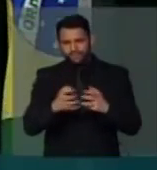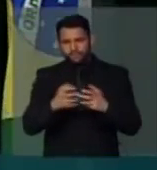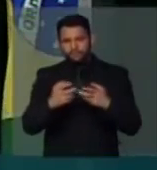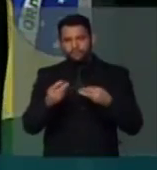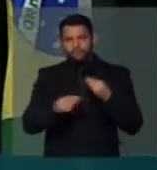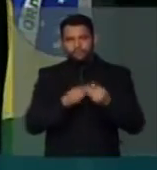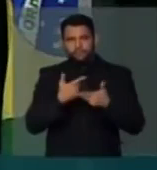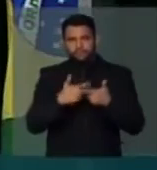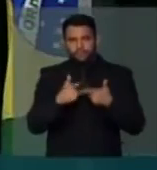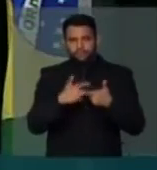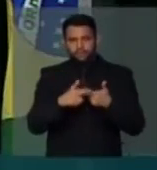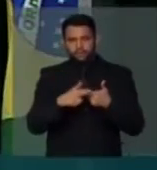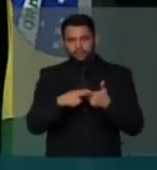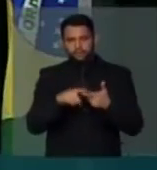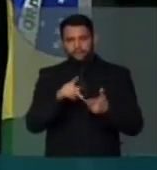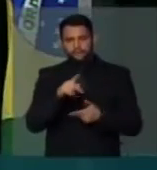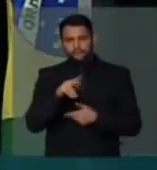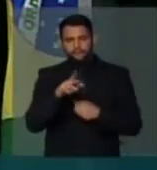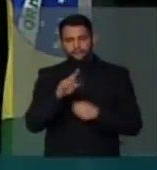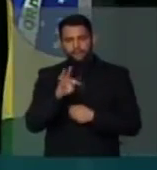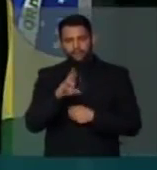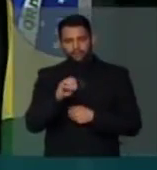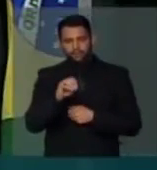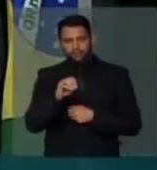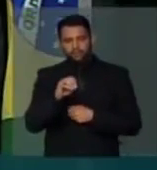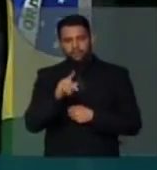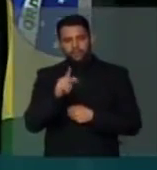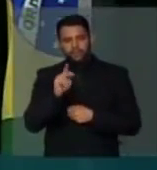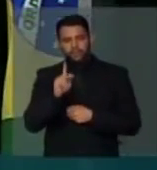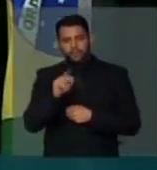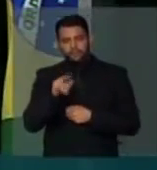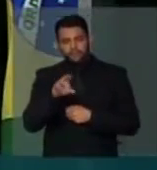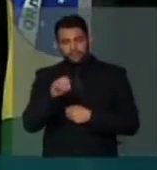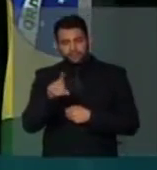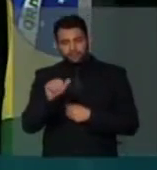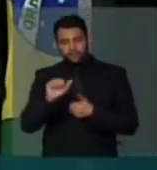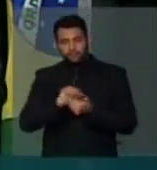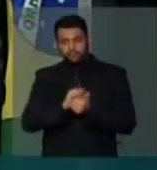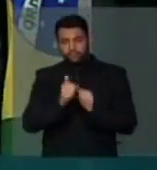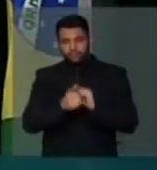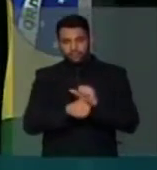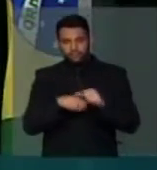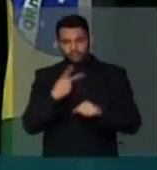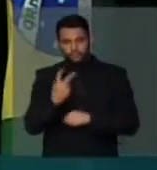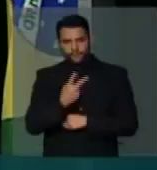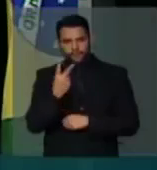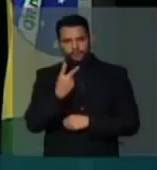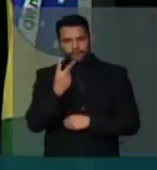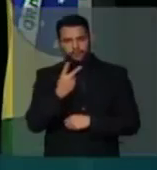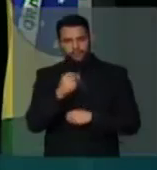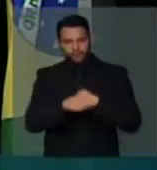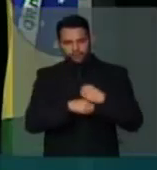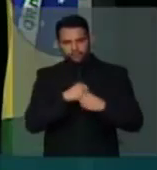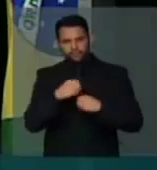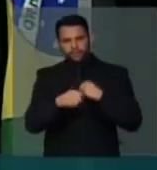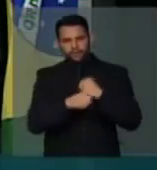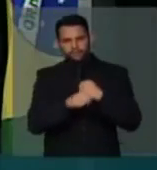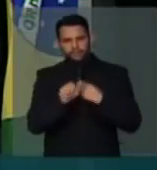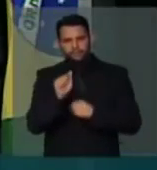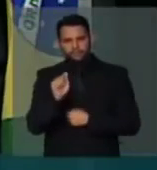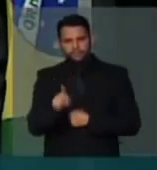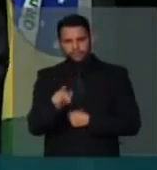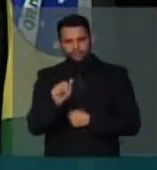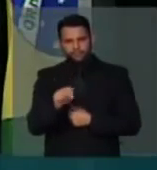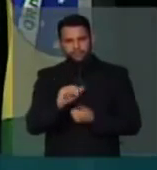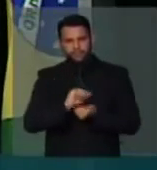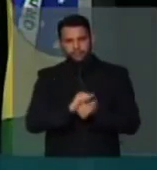questão do fator previdenciário e também da atualização dos valores anuais da aposentadoria,